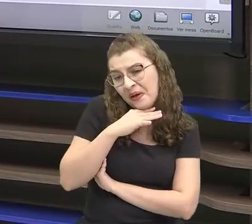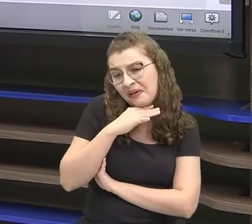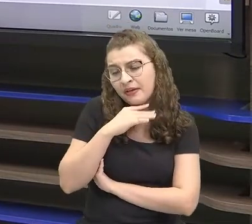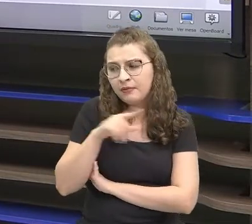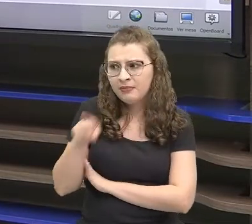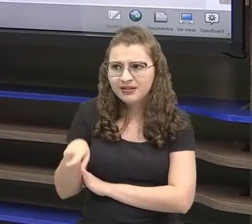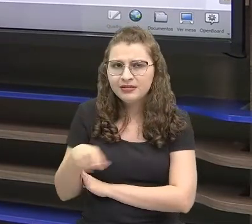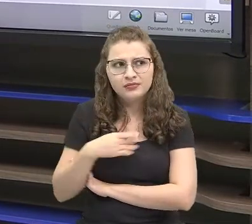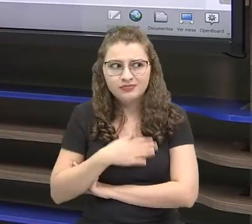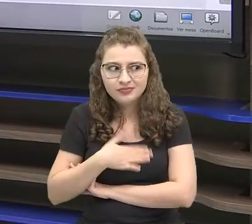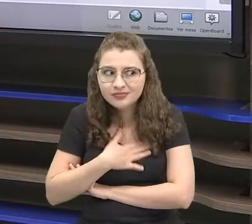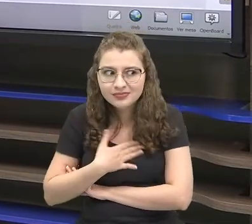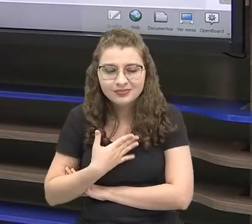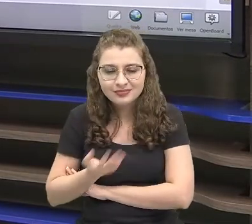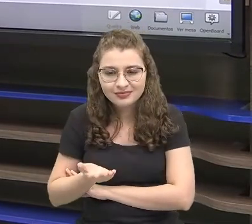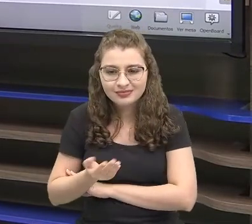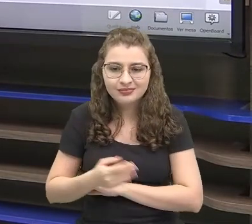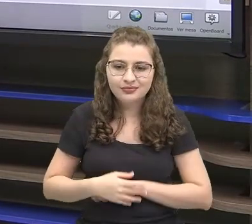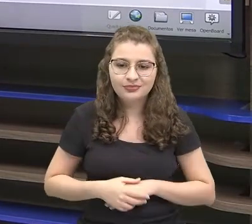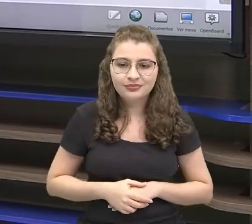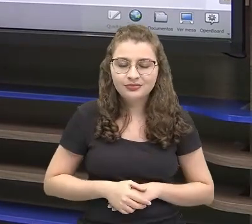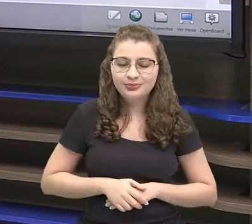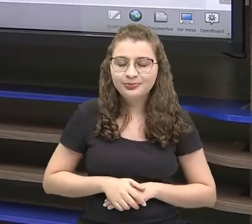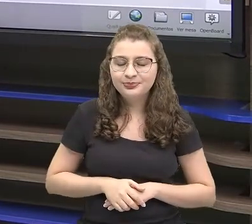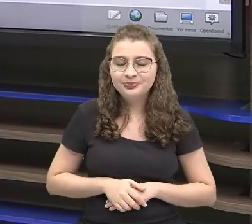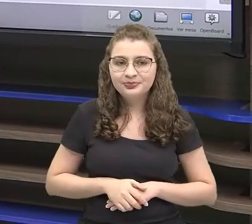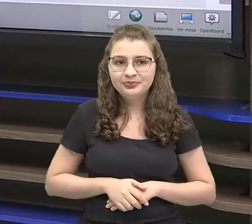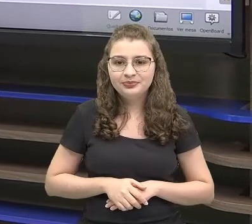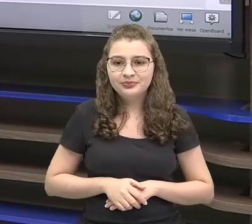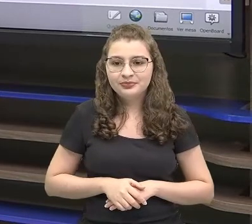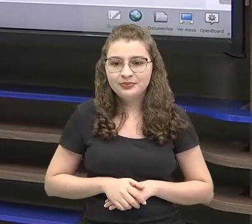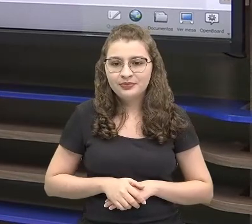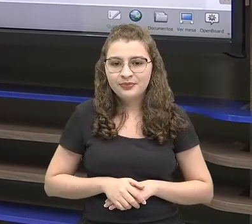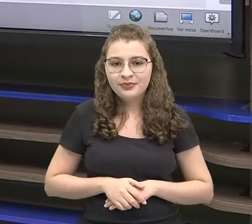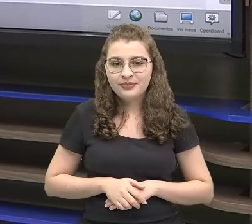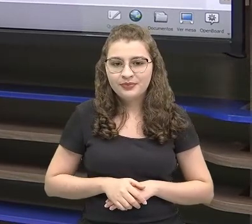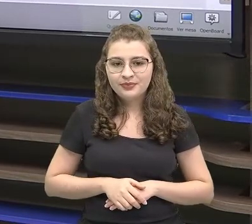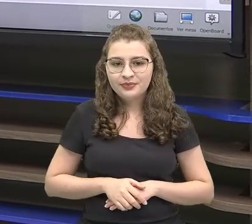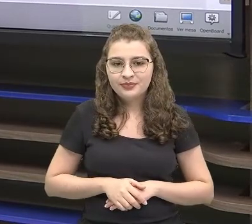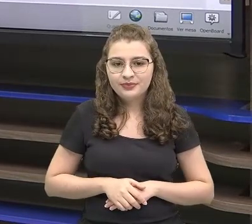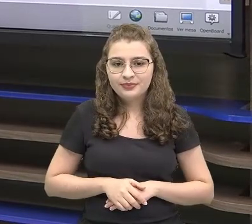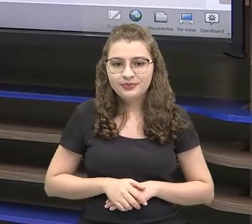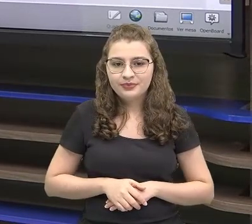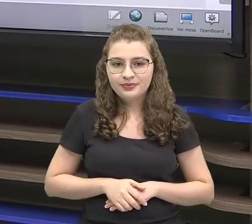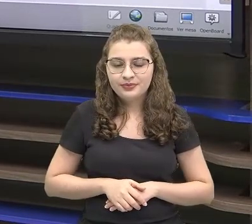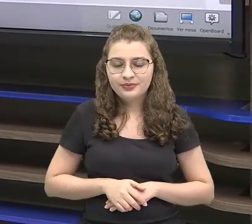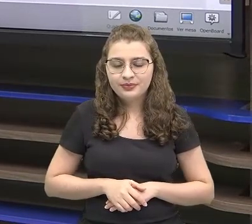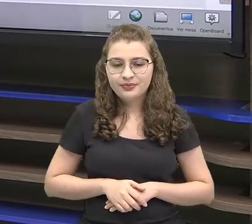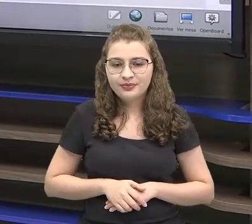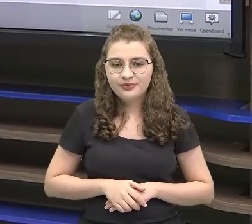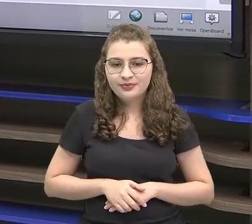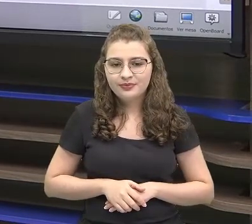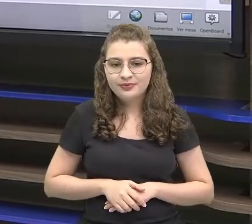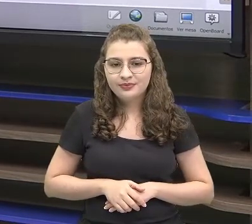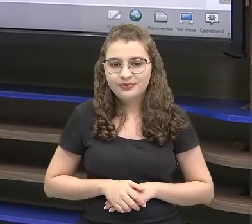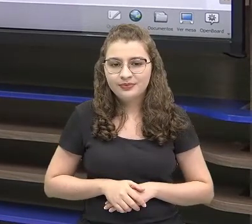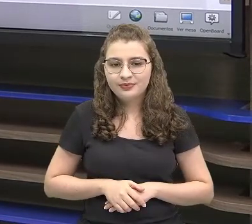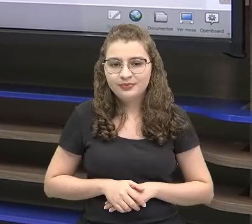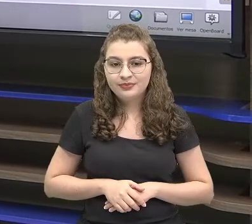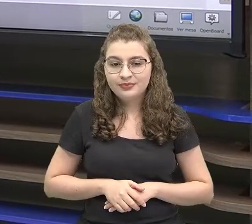a linguagem do povo, e foi o que também transformou ele num pré-realista, né? Então, que